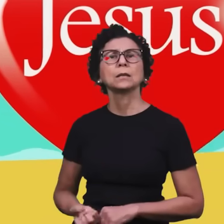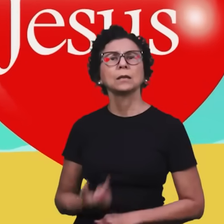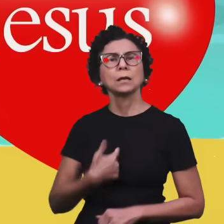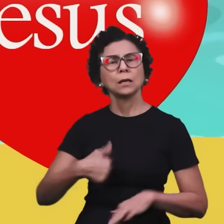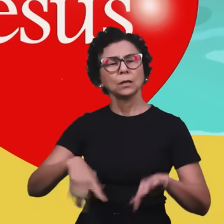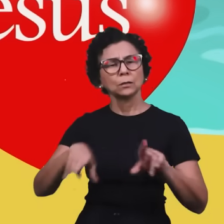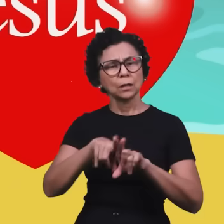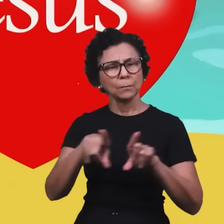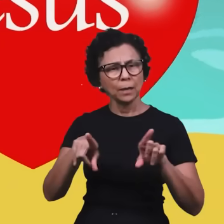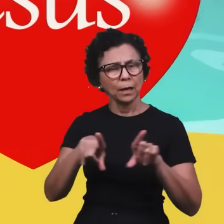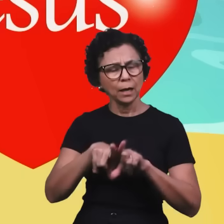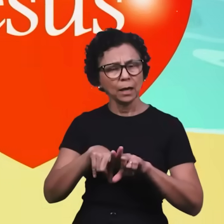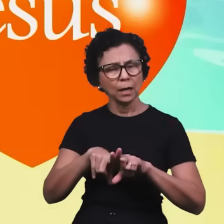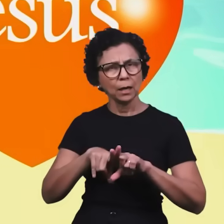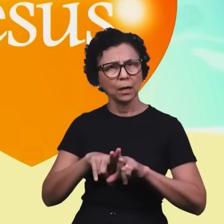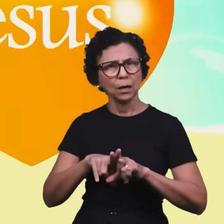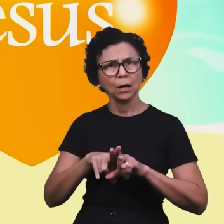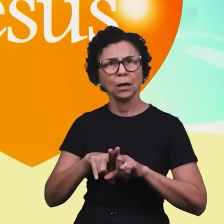Eu trabalho